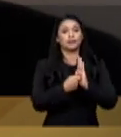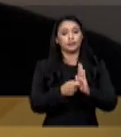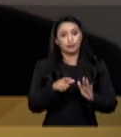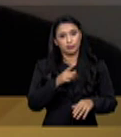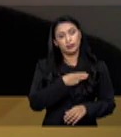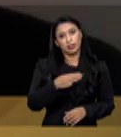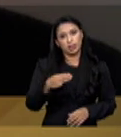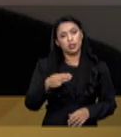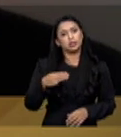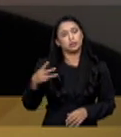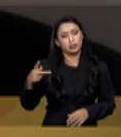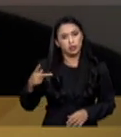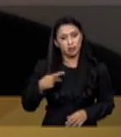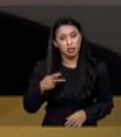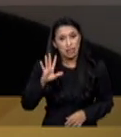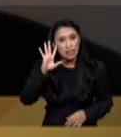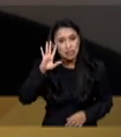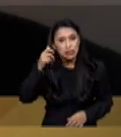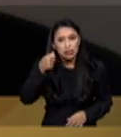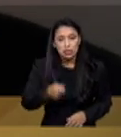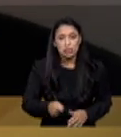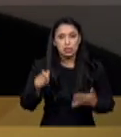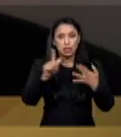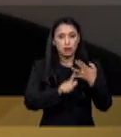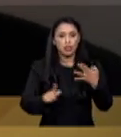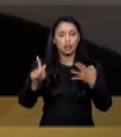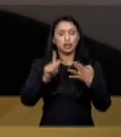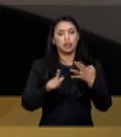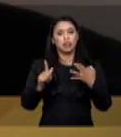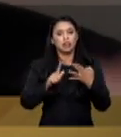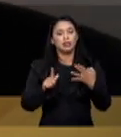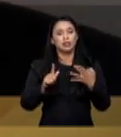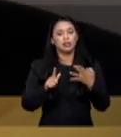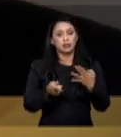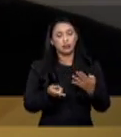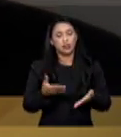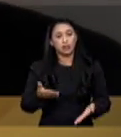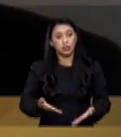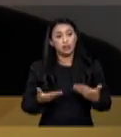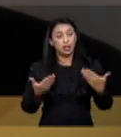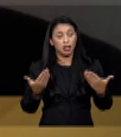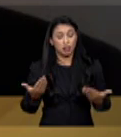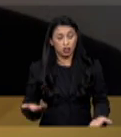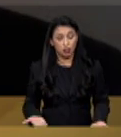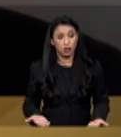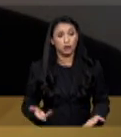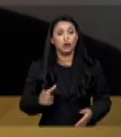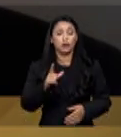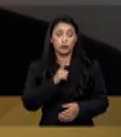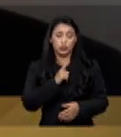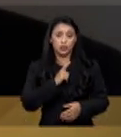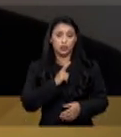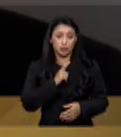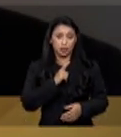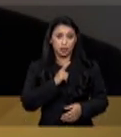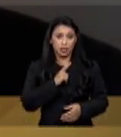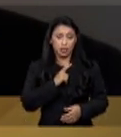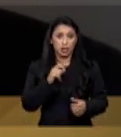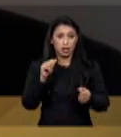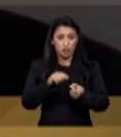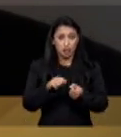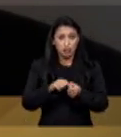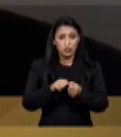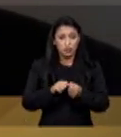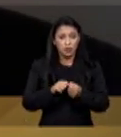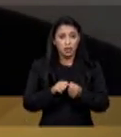que reproduzi nessa decisão agravada que estou a sumariar, na qual teria comandado a formação